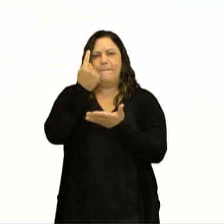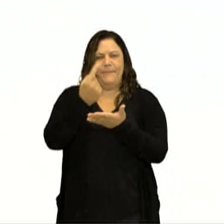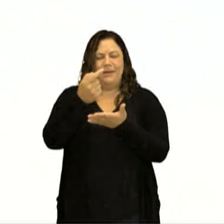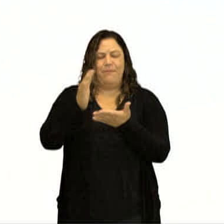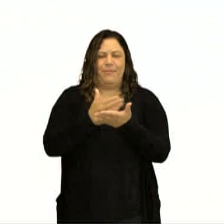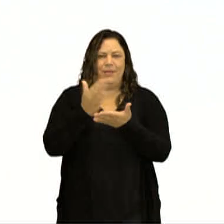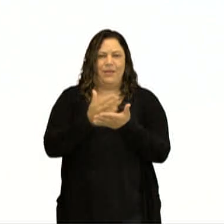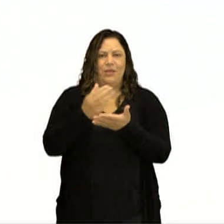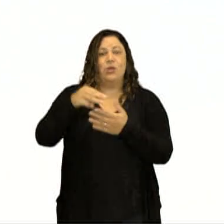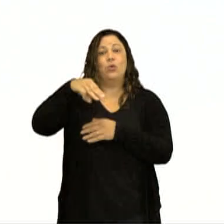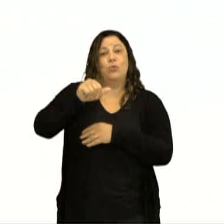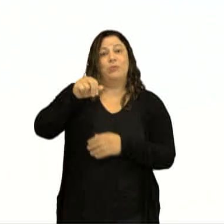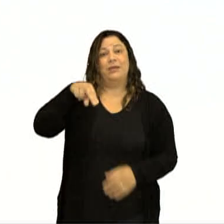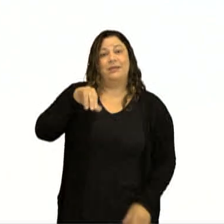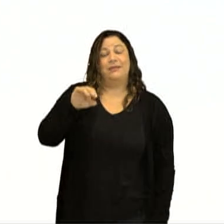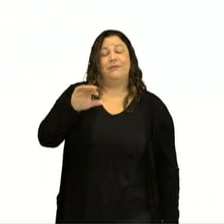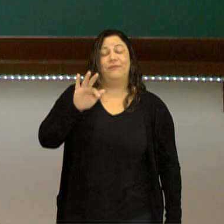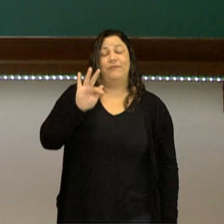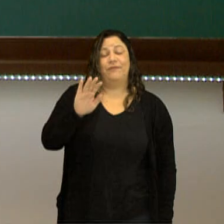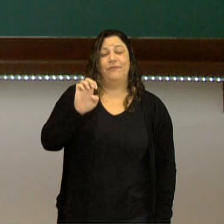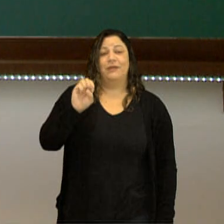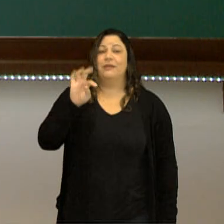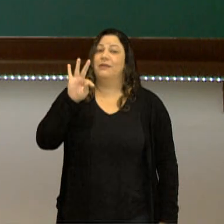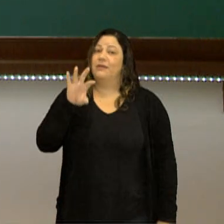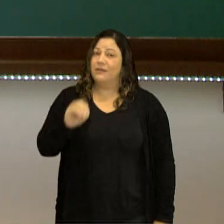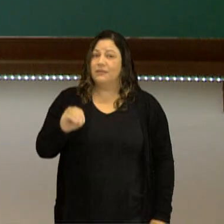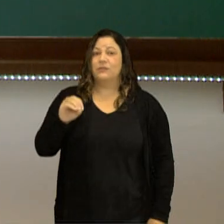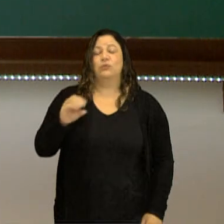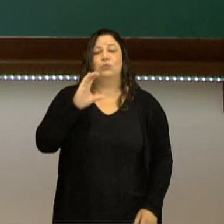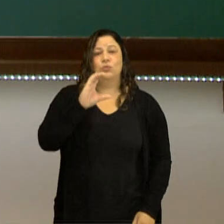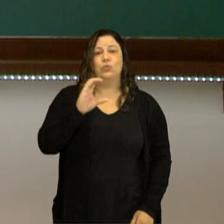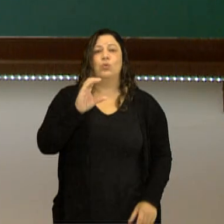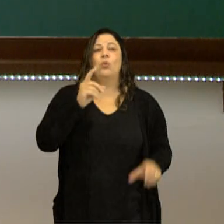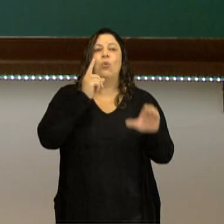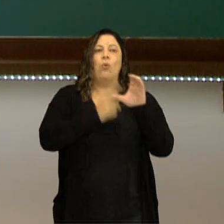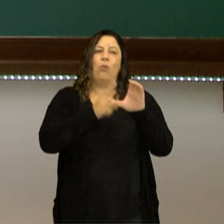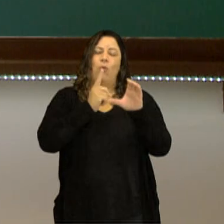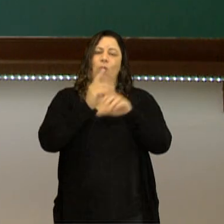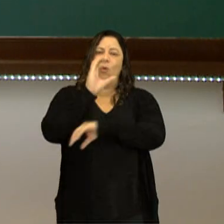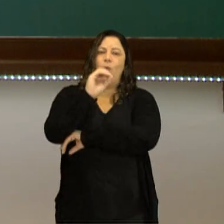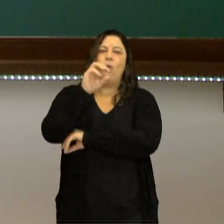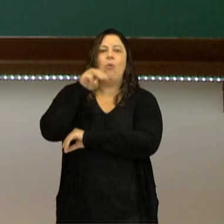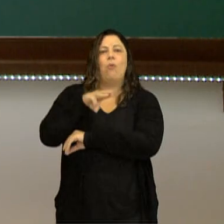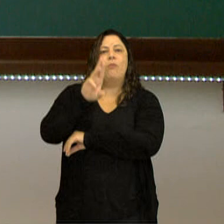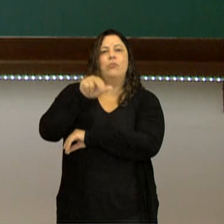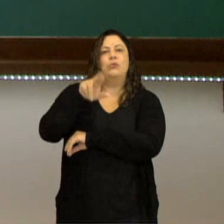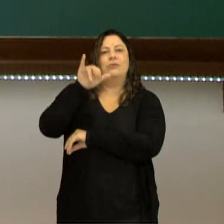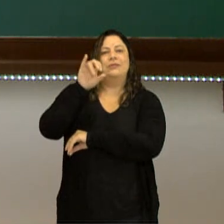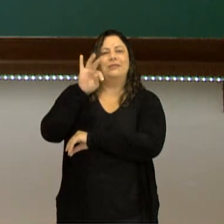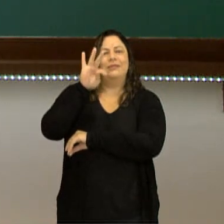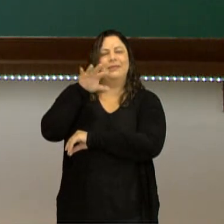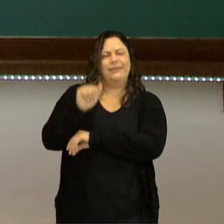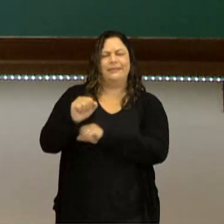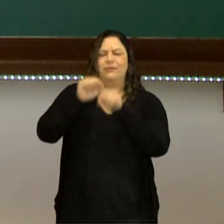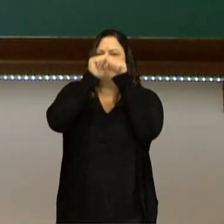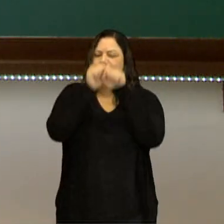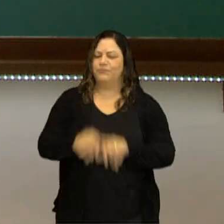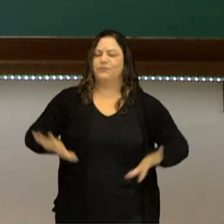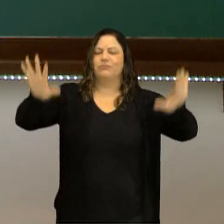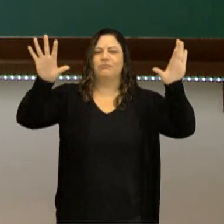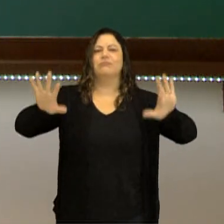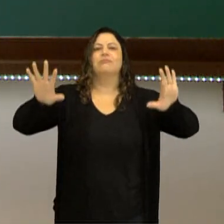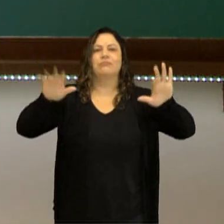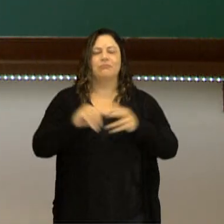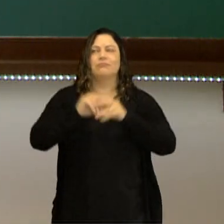outras obras que vão manifestar as suas ideias, mas é a partir desse Manifesto Comunista que essas ideias, como uma